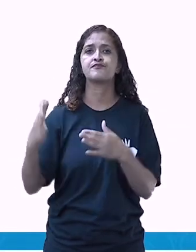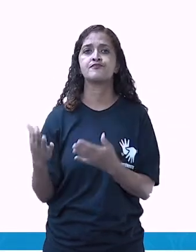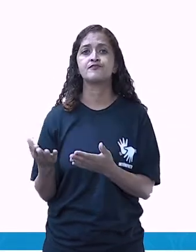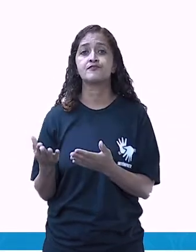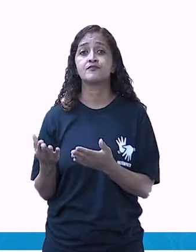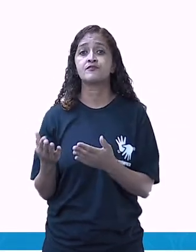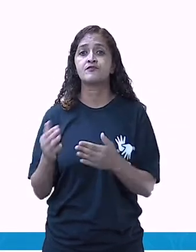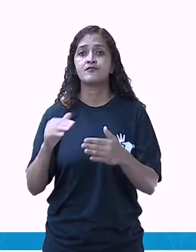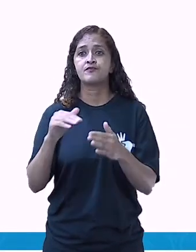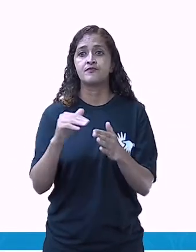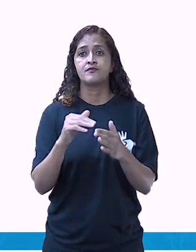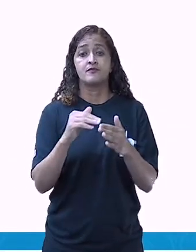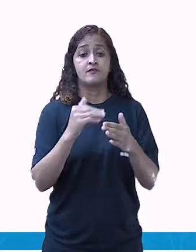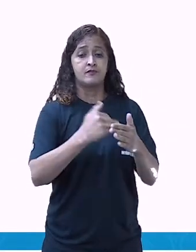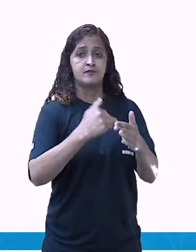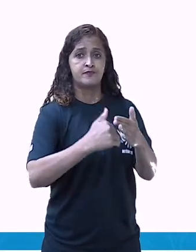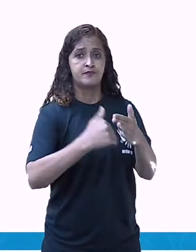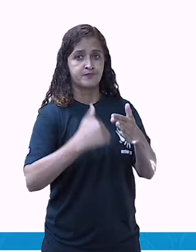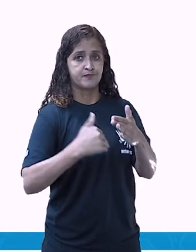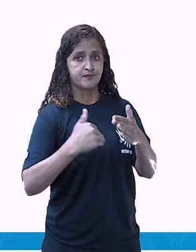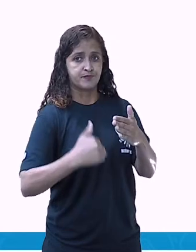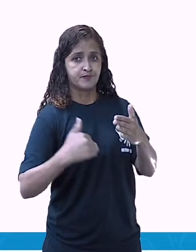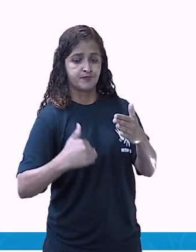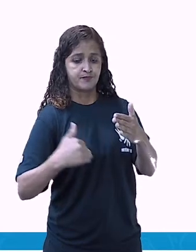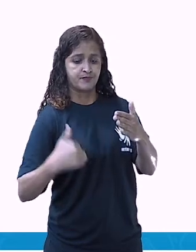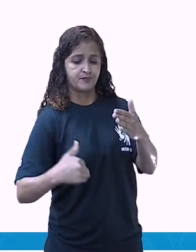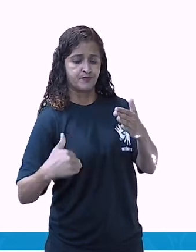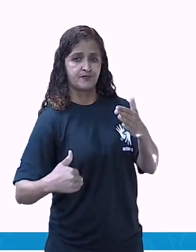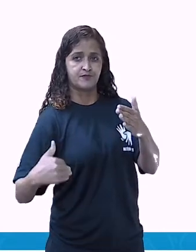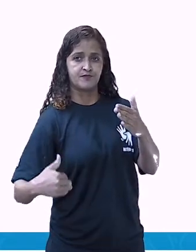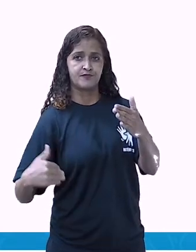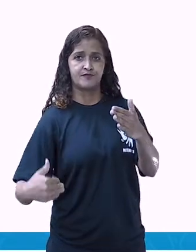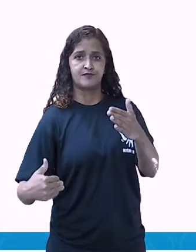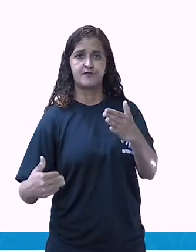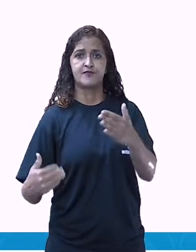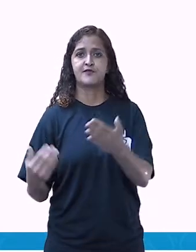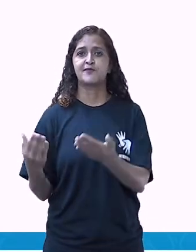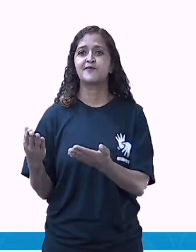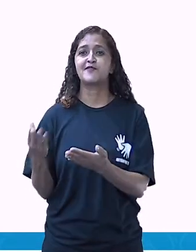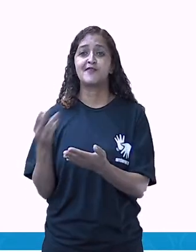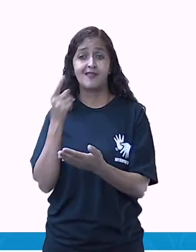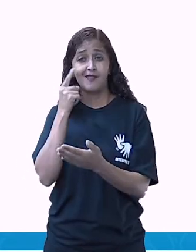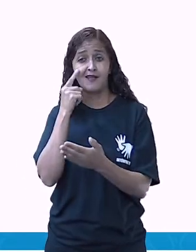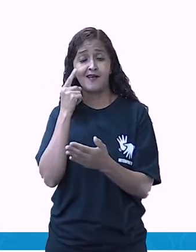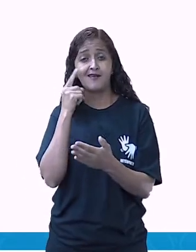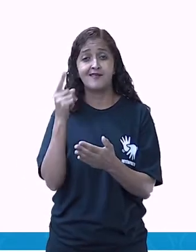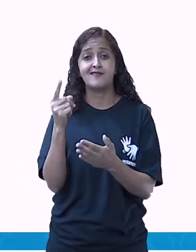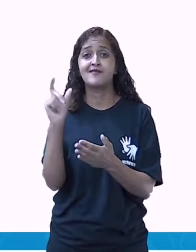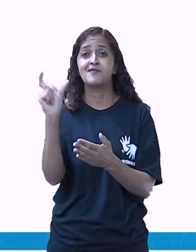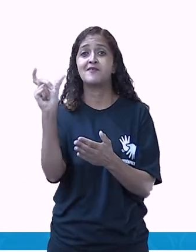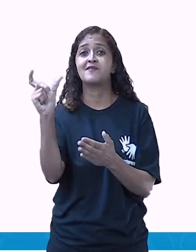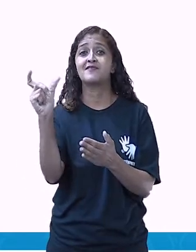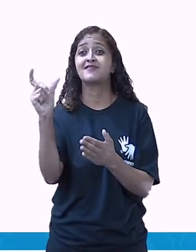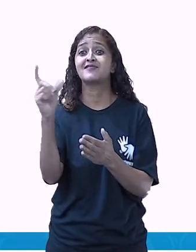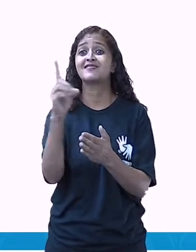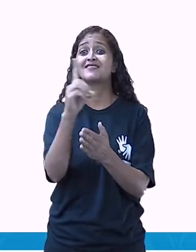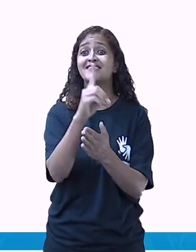E quando eu falo de ordem decrescente, olha lá, ó, antes da palavra tem o